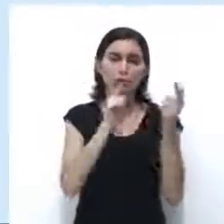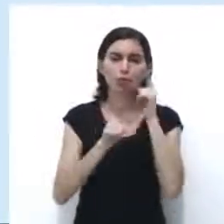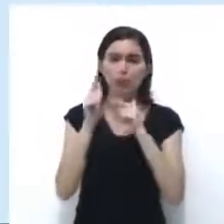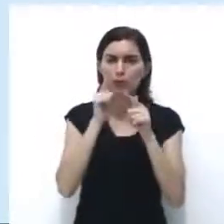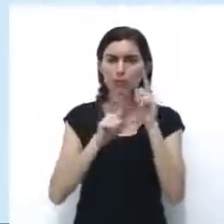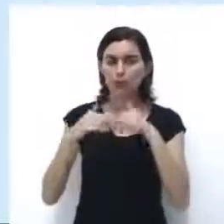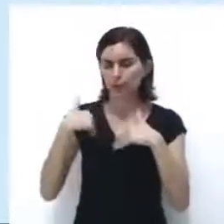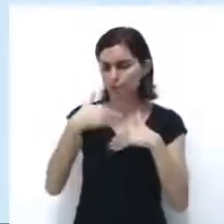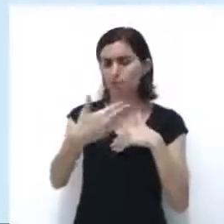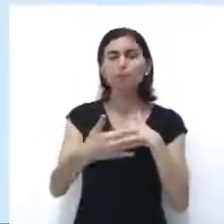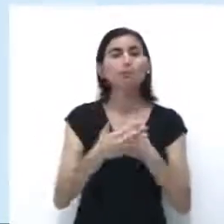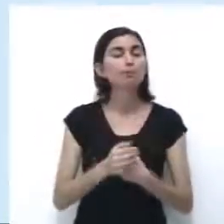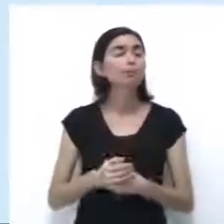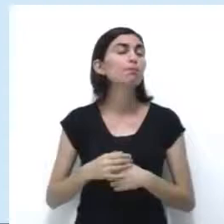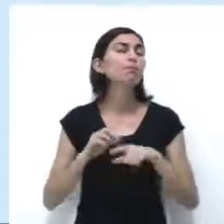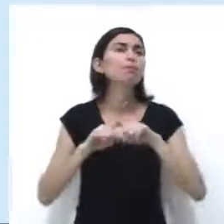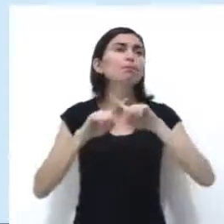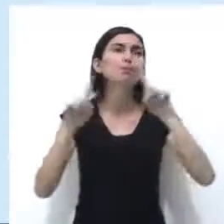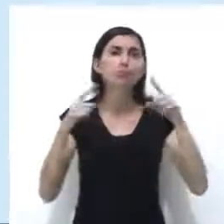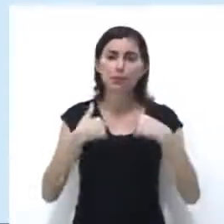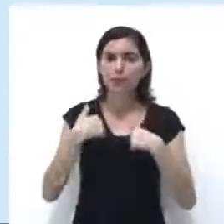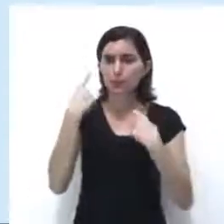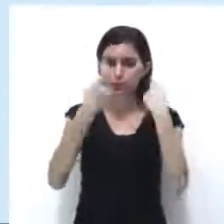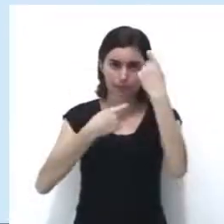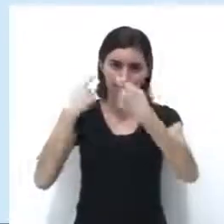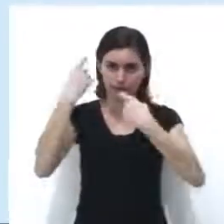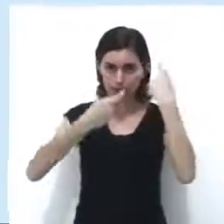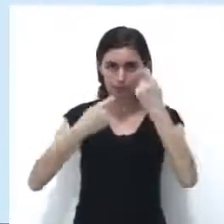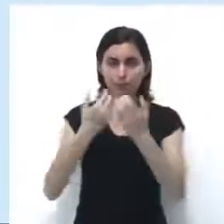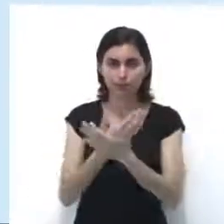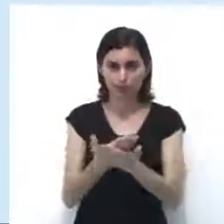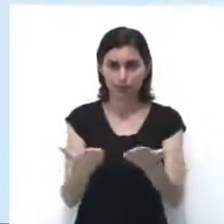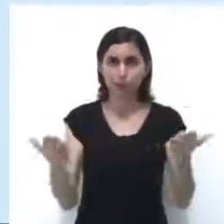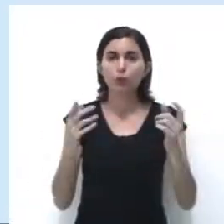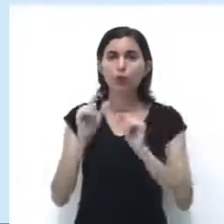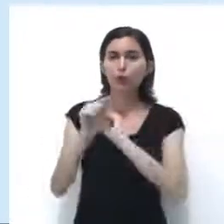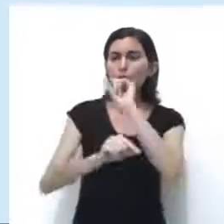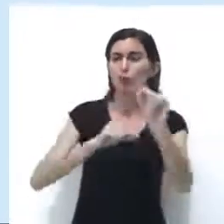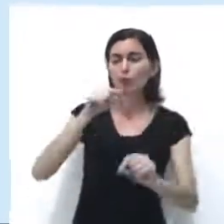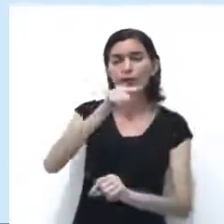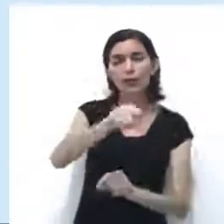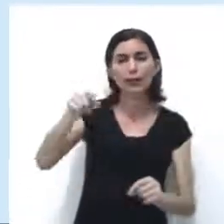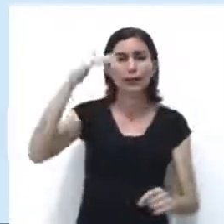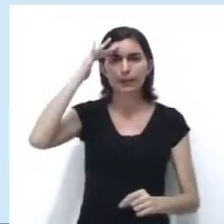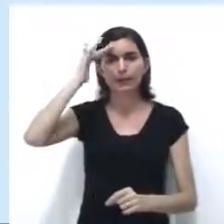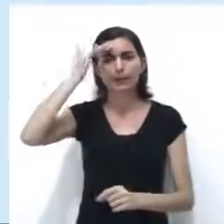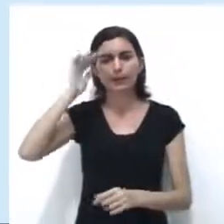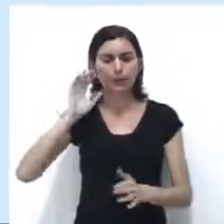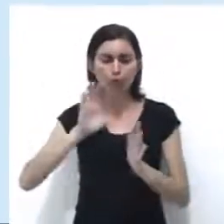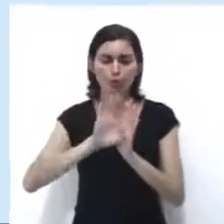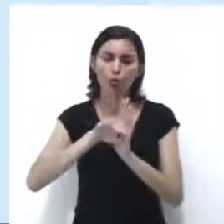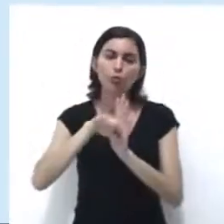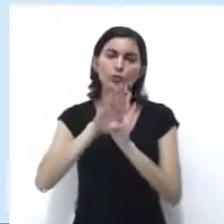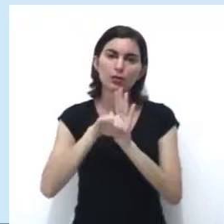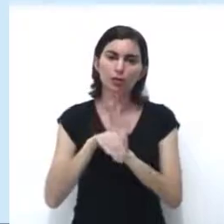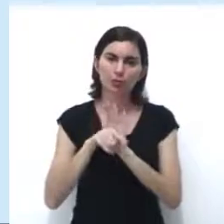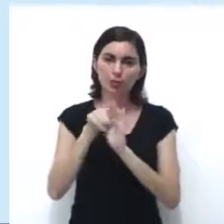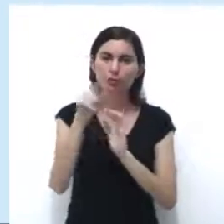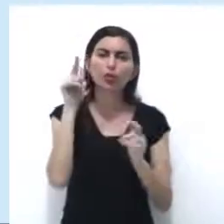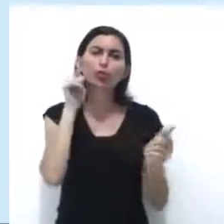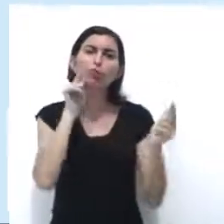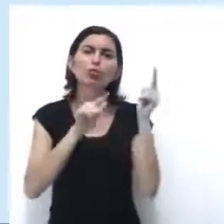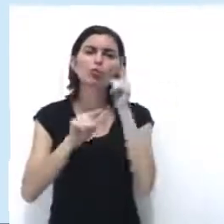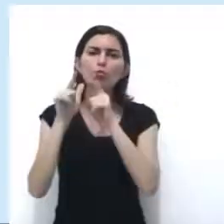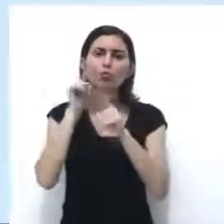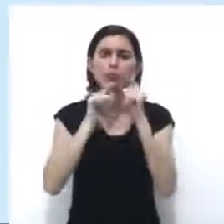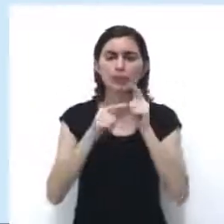que você consiga acompanhar. Mas a minha preocupação aqui com você é que você entenda o conceito, é que você